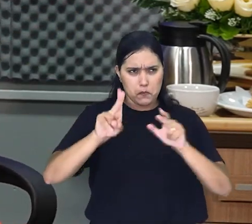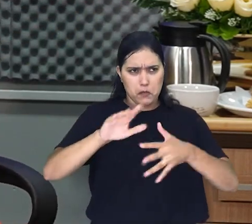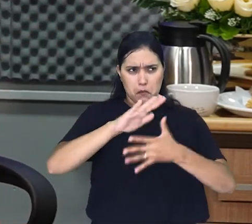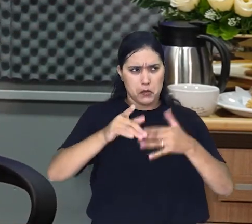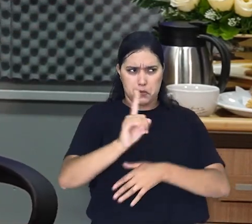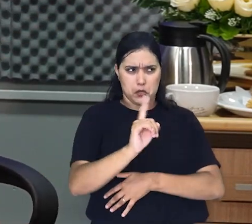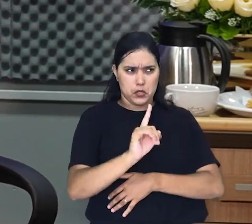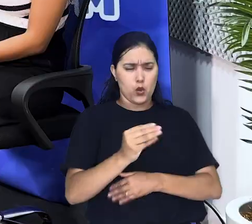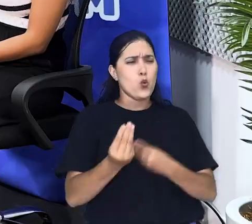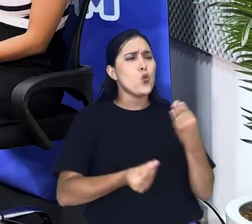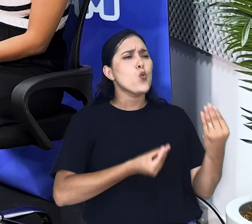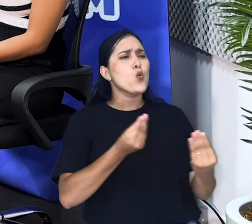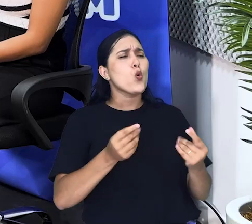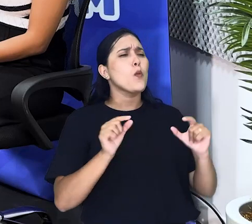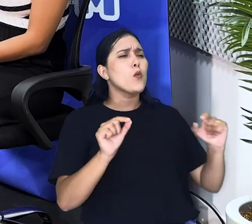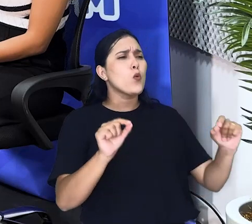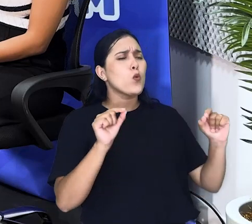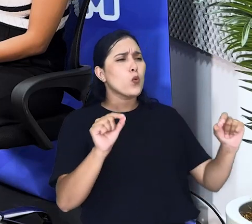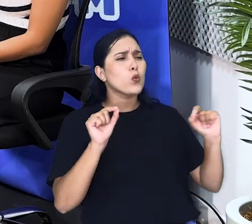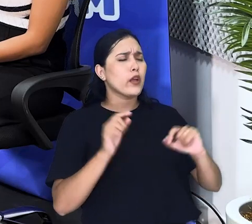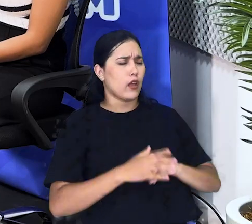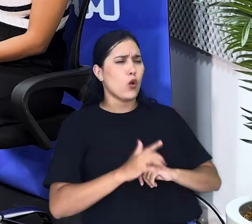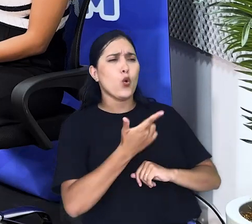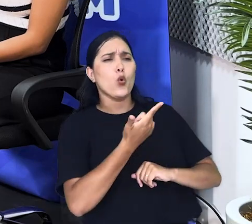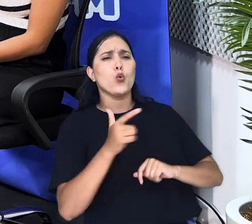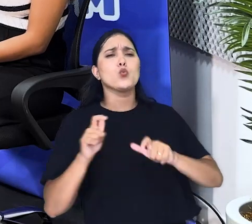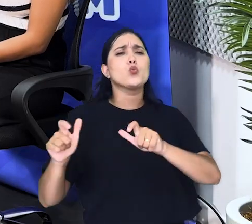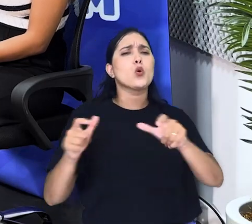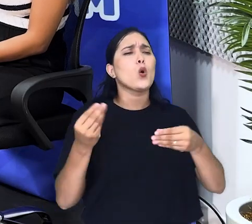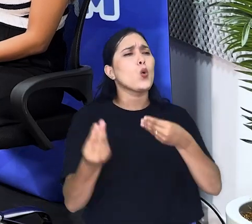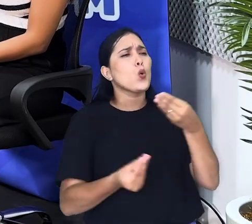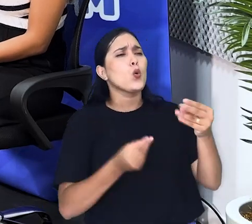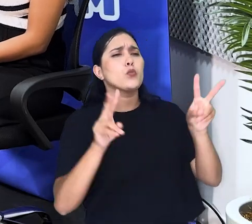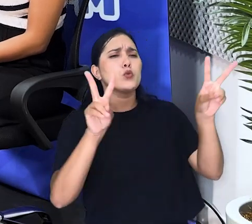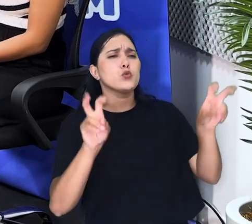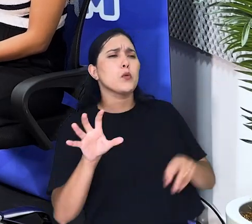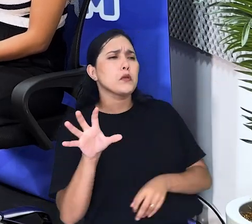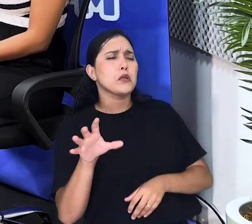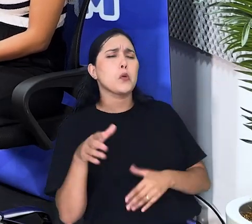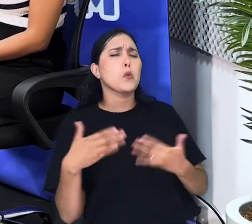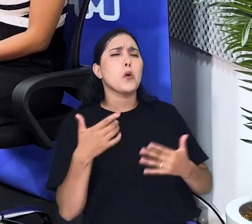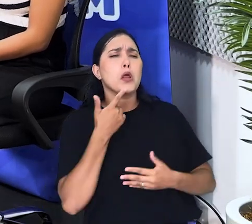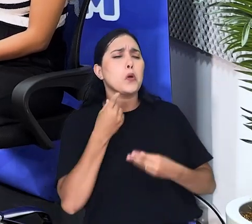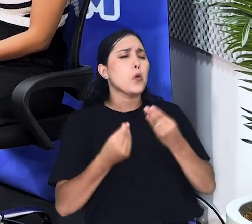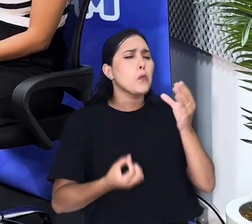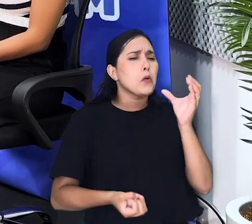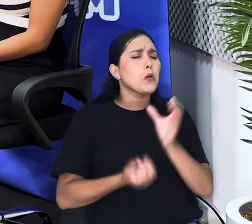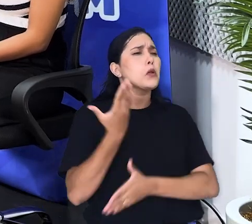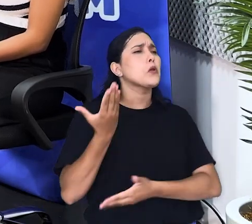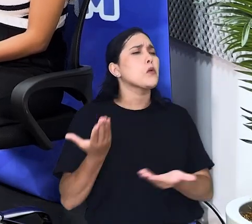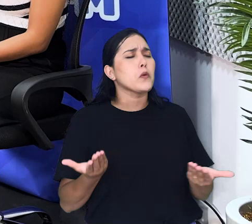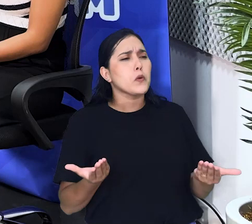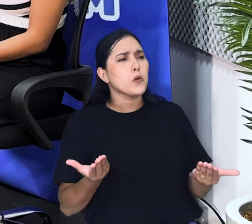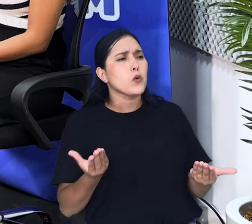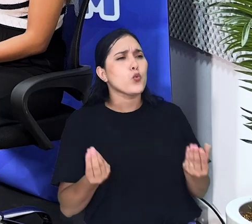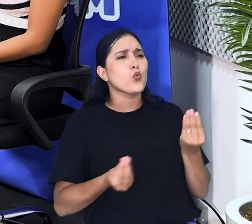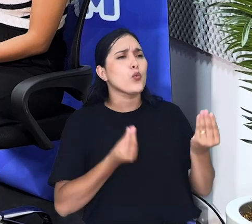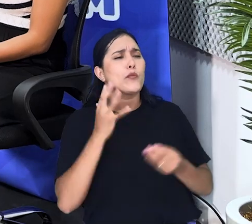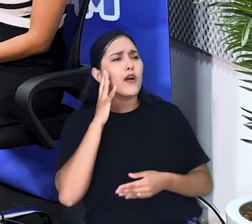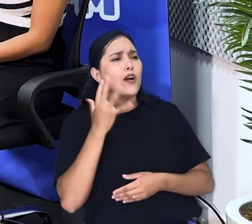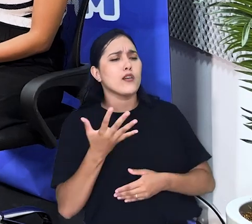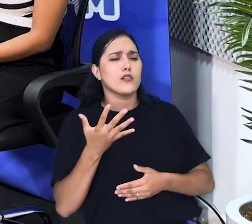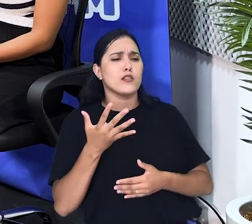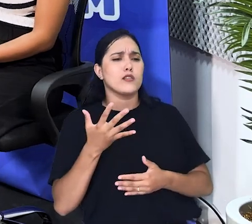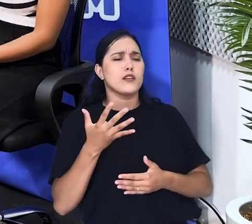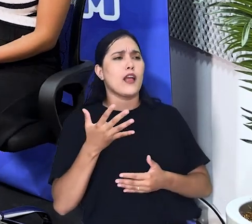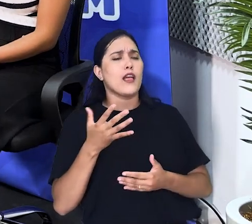usa Libras, que é melhor, porque senão eu fico doidinha. Vânia, tu trouxe duas coisas que eu gostaria de